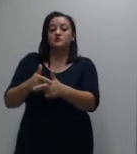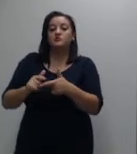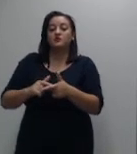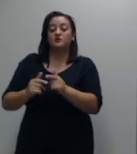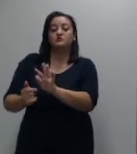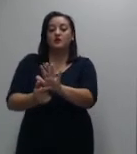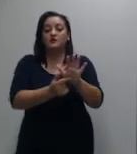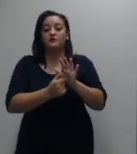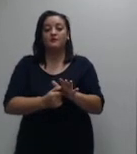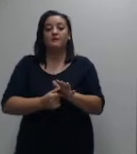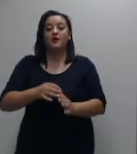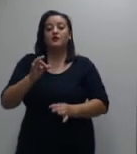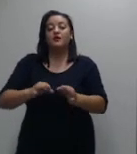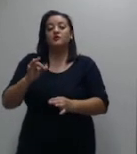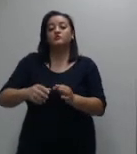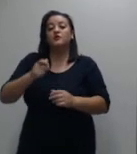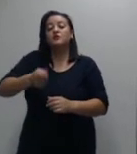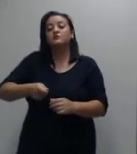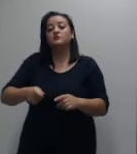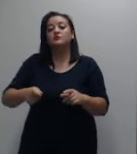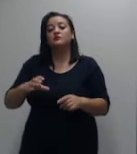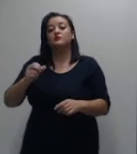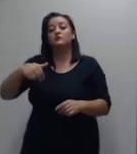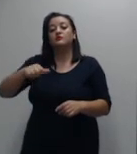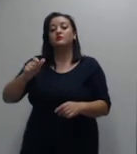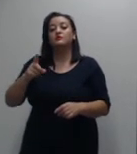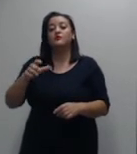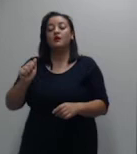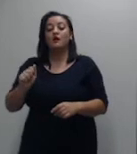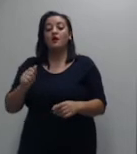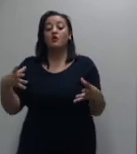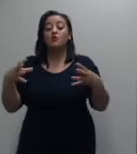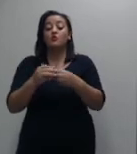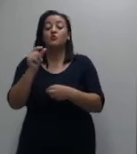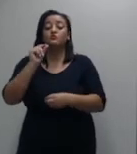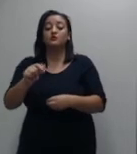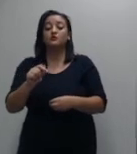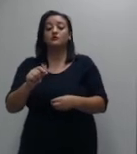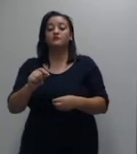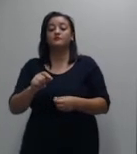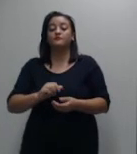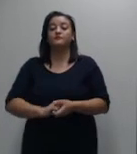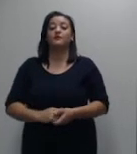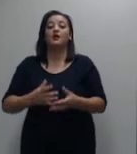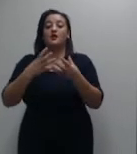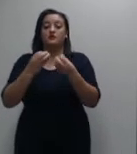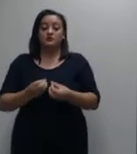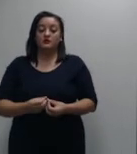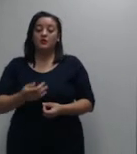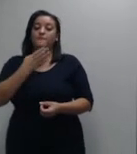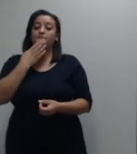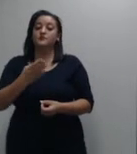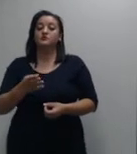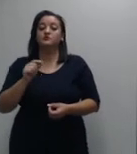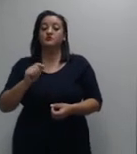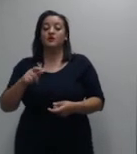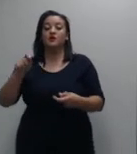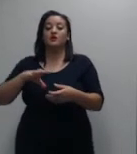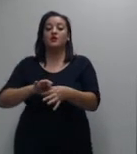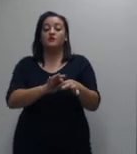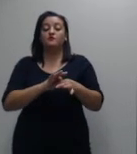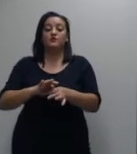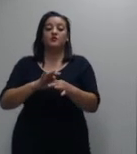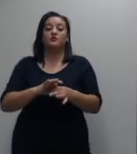do Canadá do Cavaco concluir pela procedência do pedido veiculado na